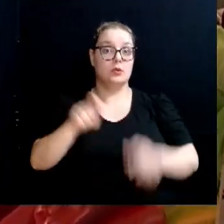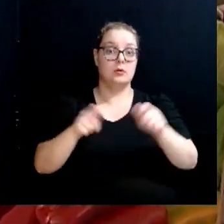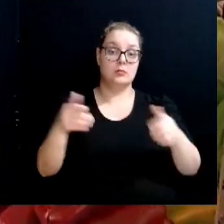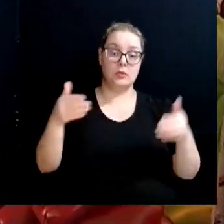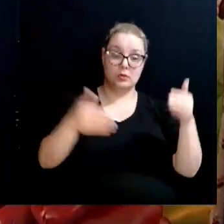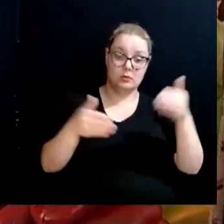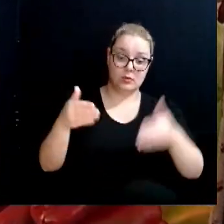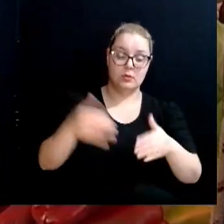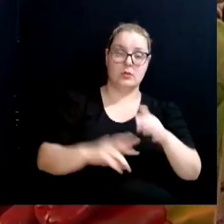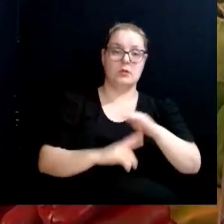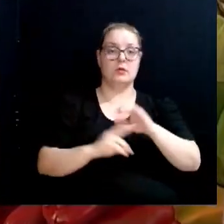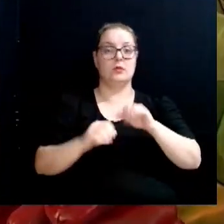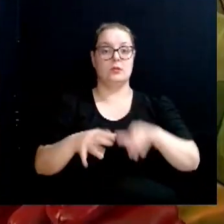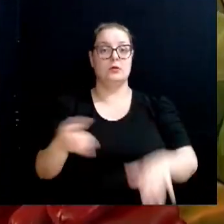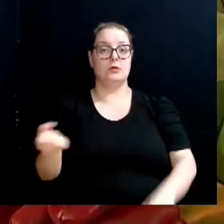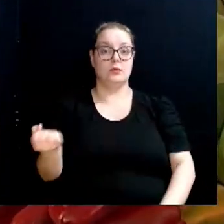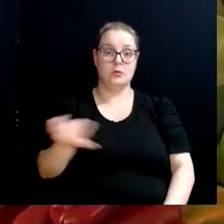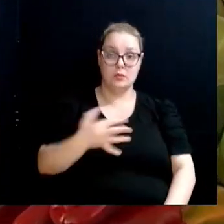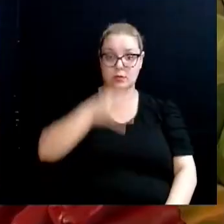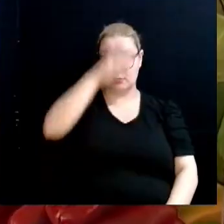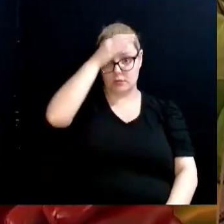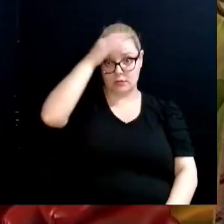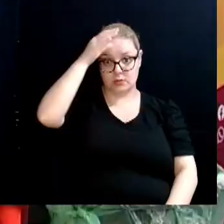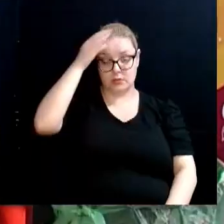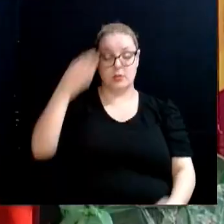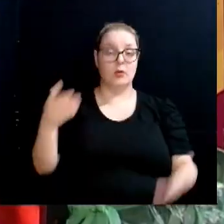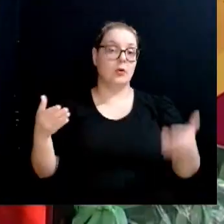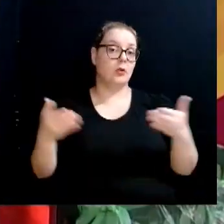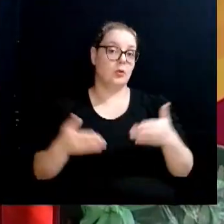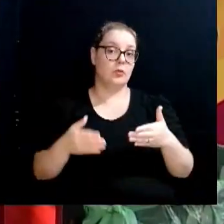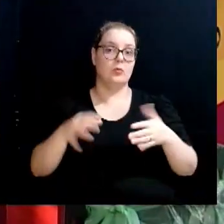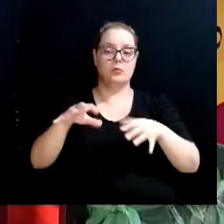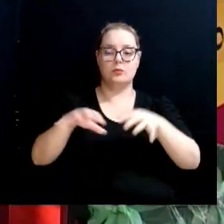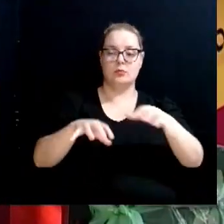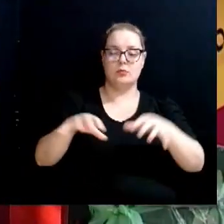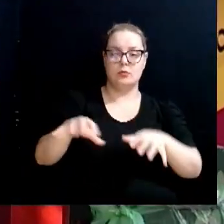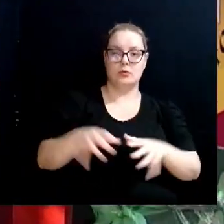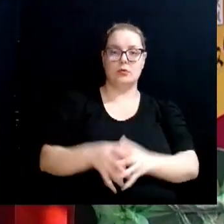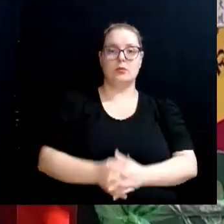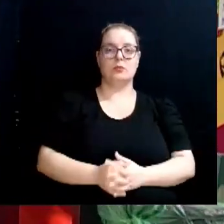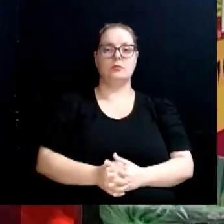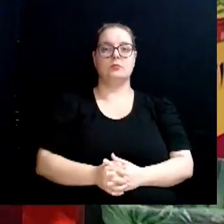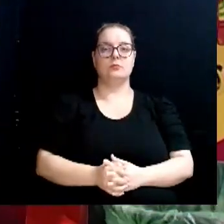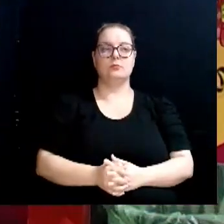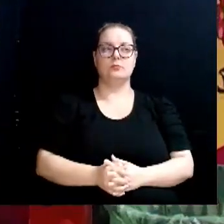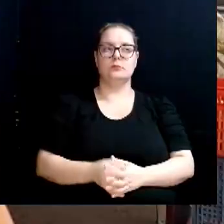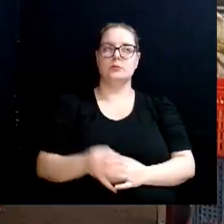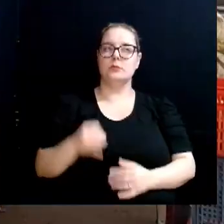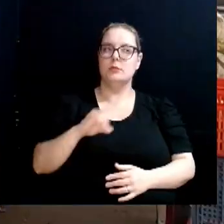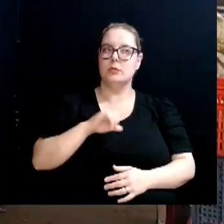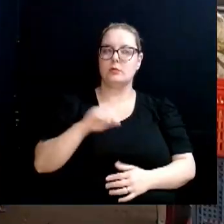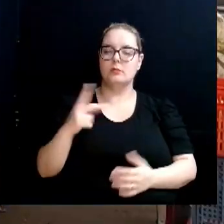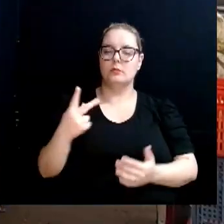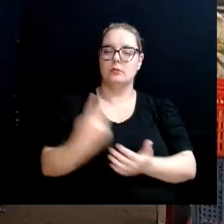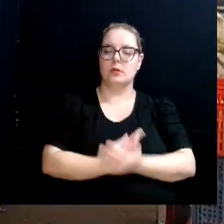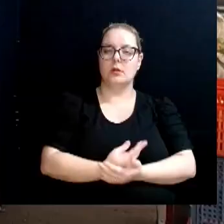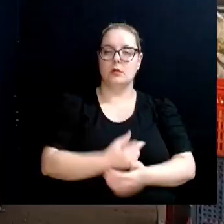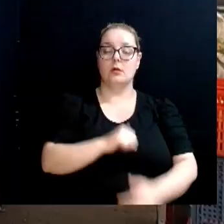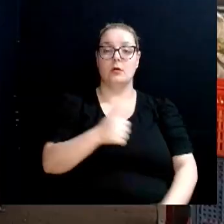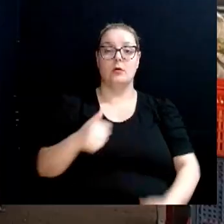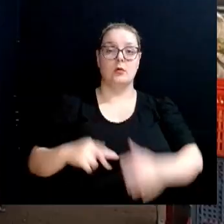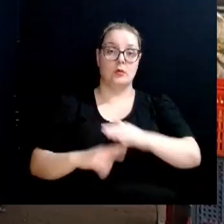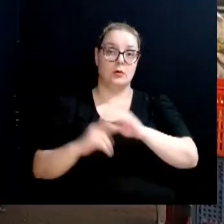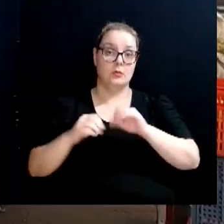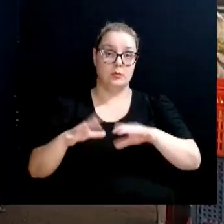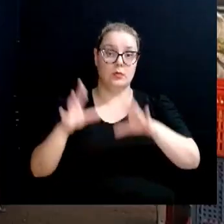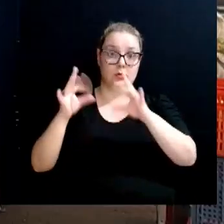quantos clientes. Hoje em dia a gente mapeou, salvo engano, 11 feiras que estão descritas no nosso